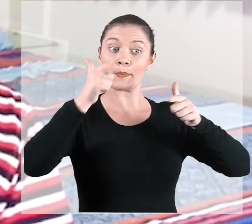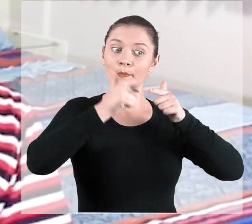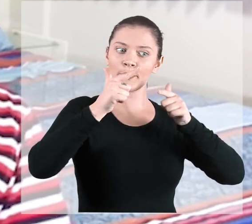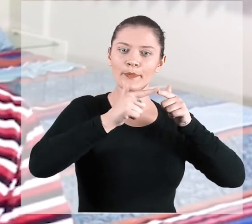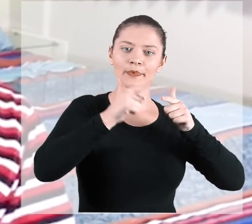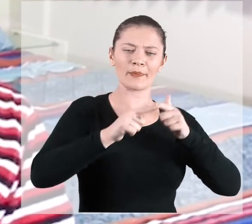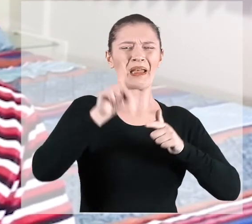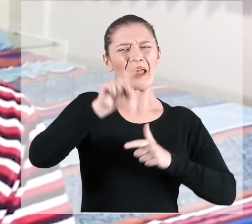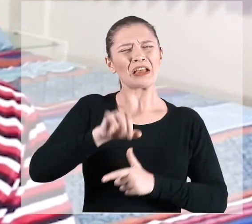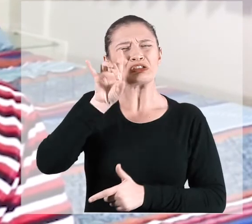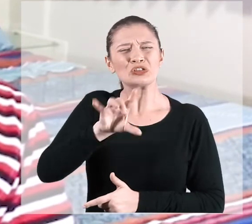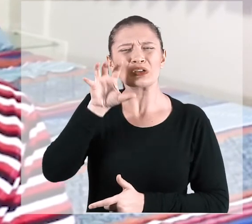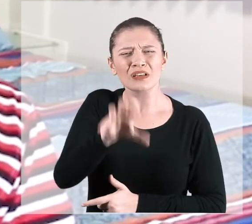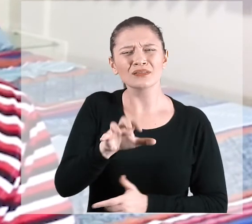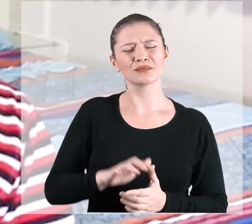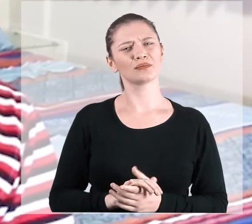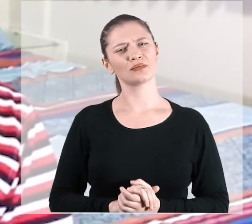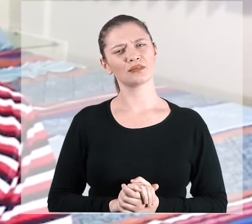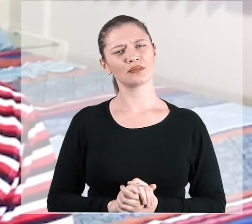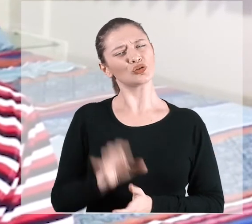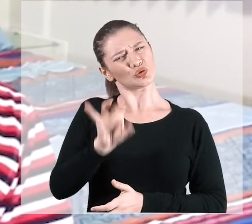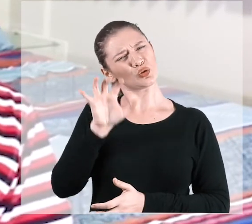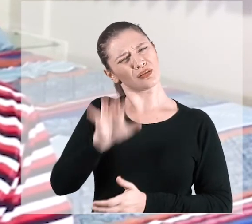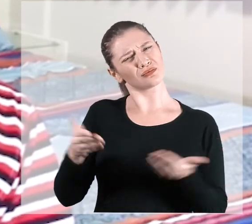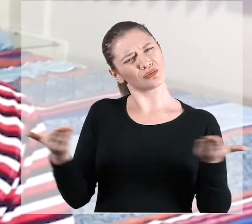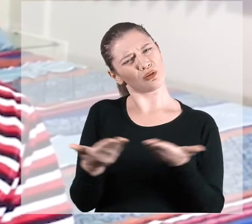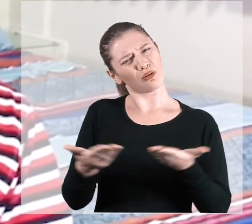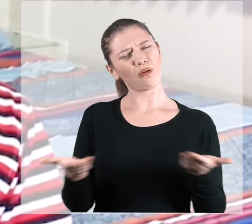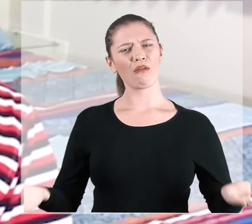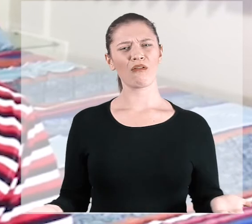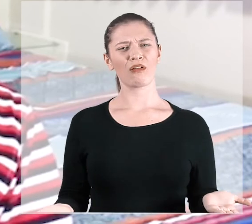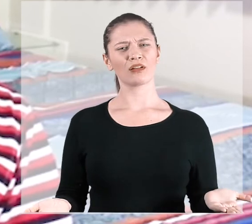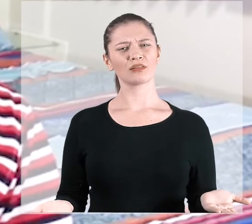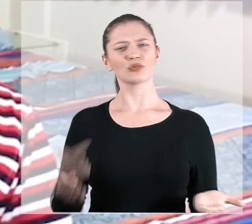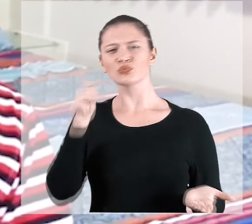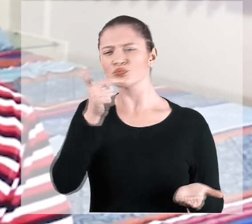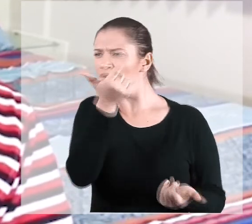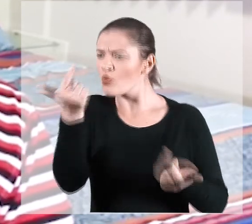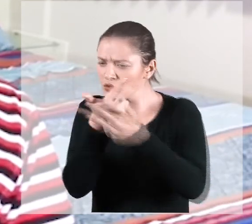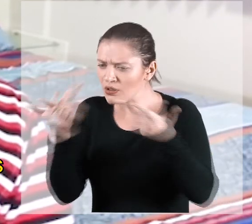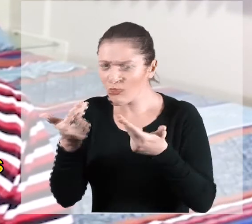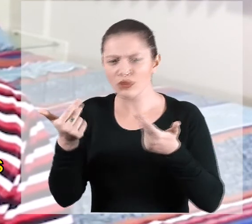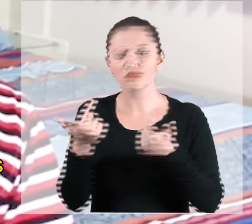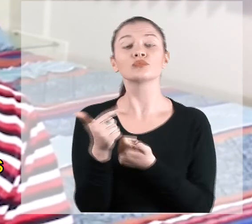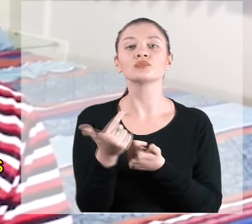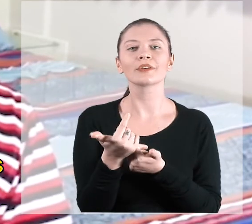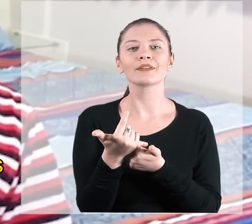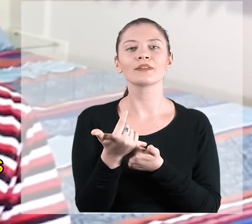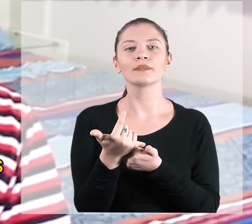se é só isso. É só isso agora? Não tem mais outra coisa? Então,